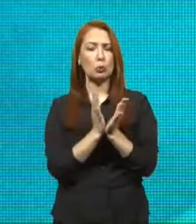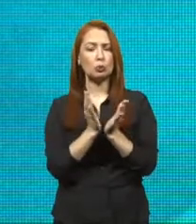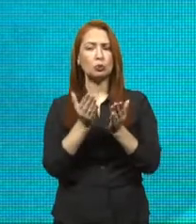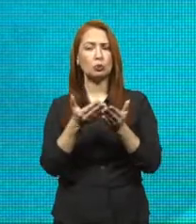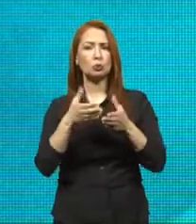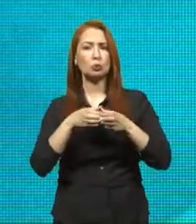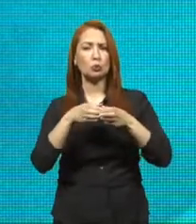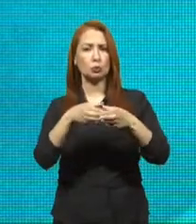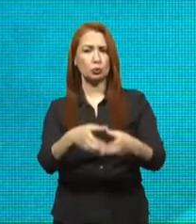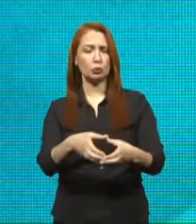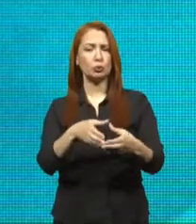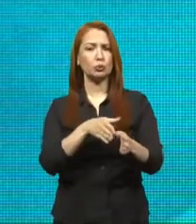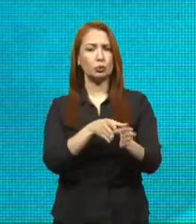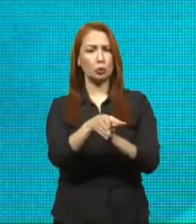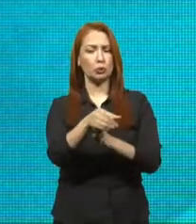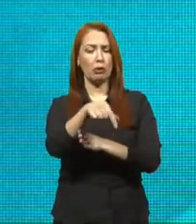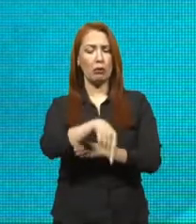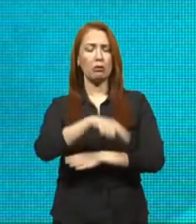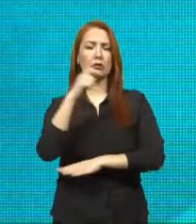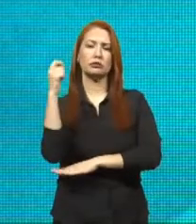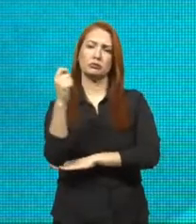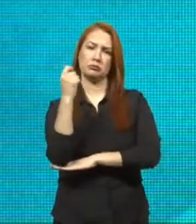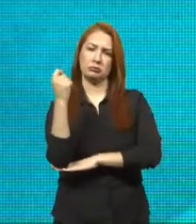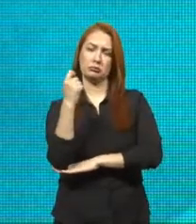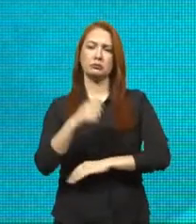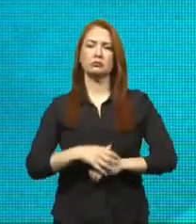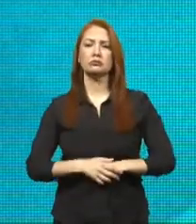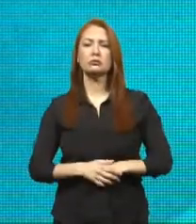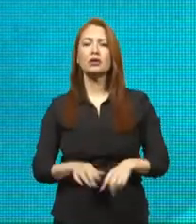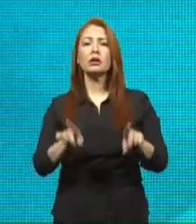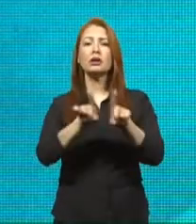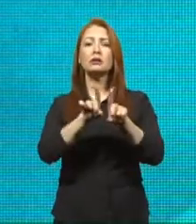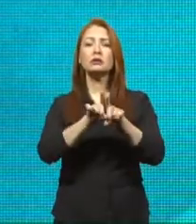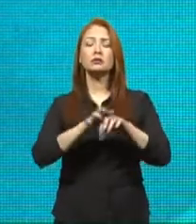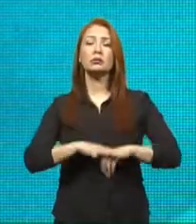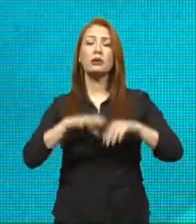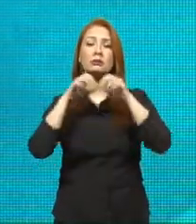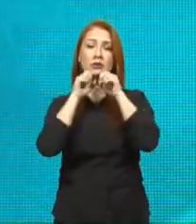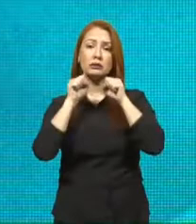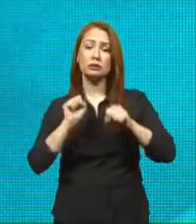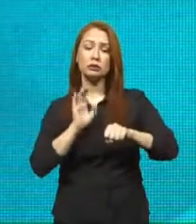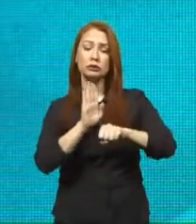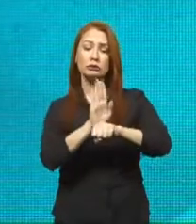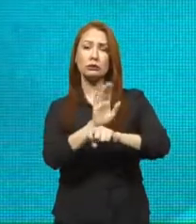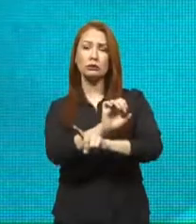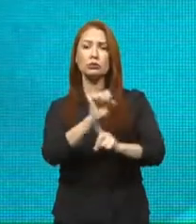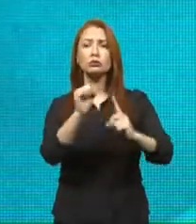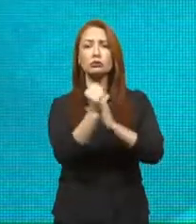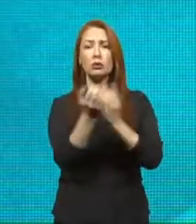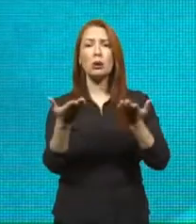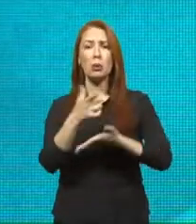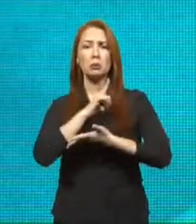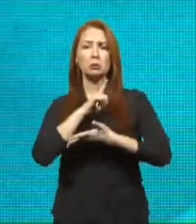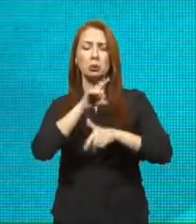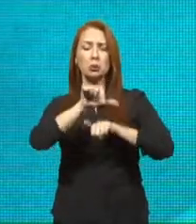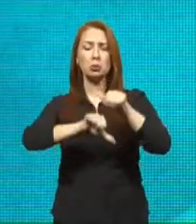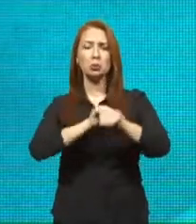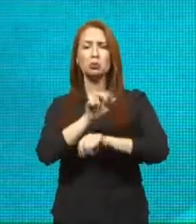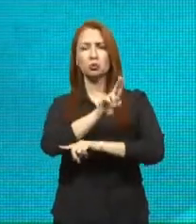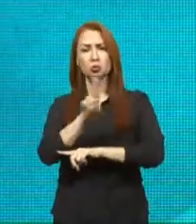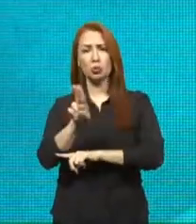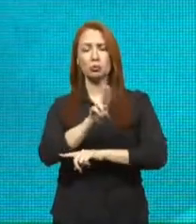nosso estado, e também na Secretaria de Assistência Social, que agora teve uma modificação de nome,